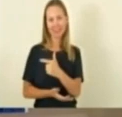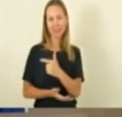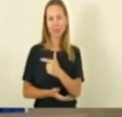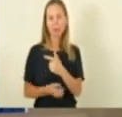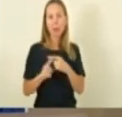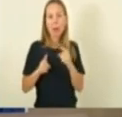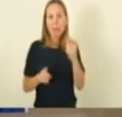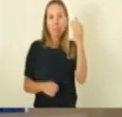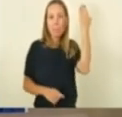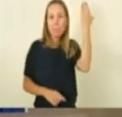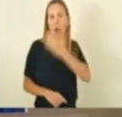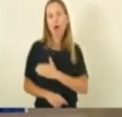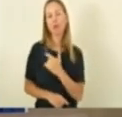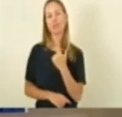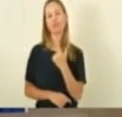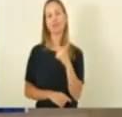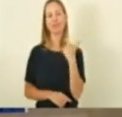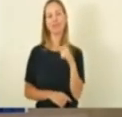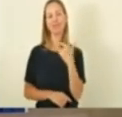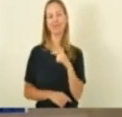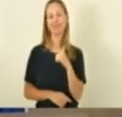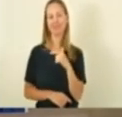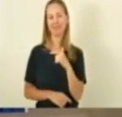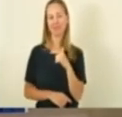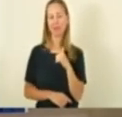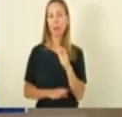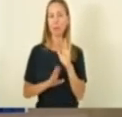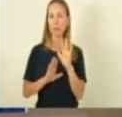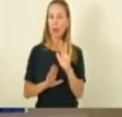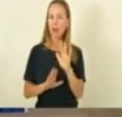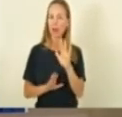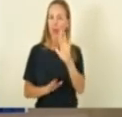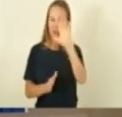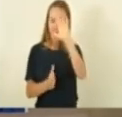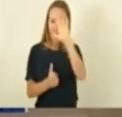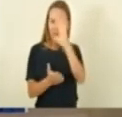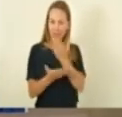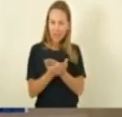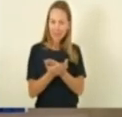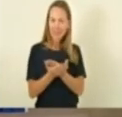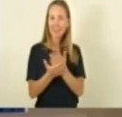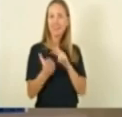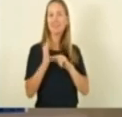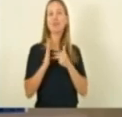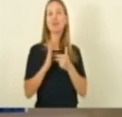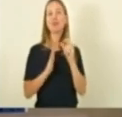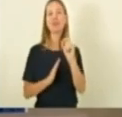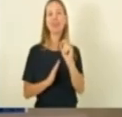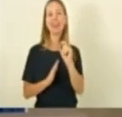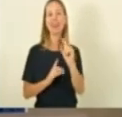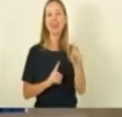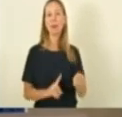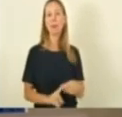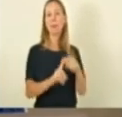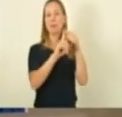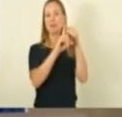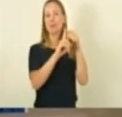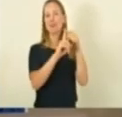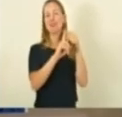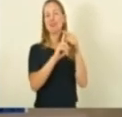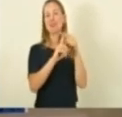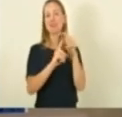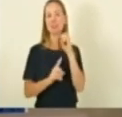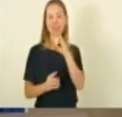provar. Mas que o fato de você acreditar era sempre muito mais positivo do que você